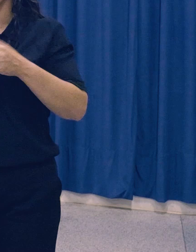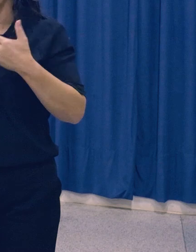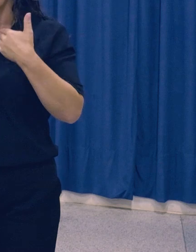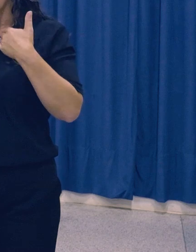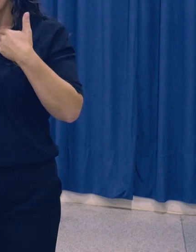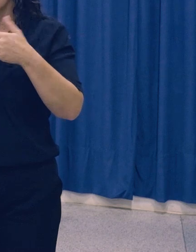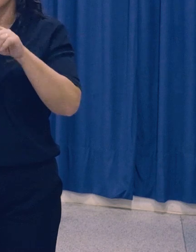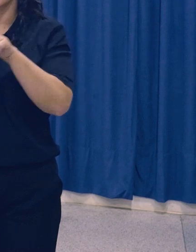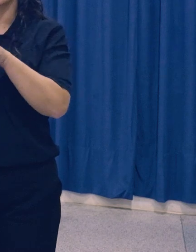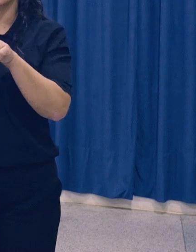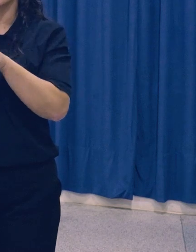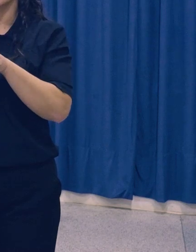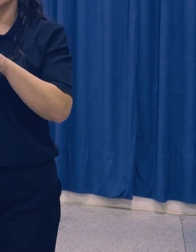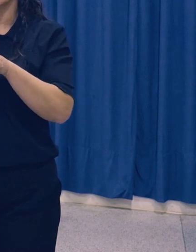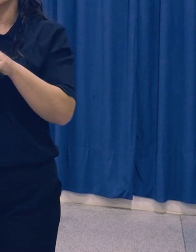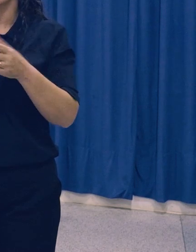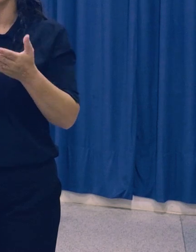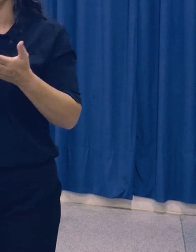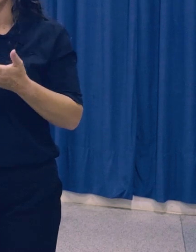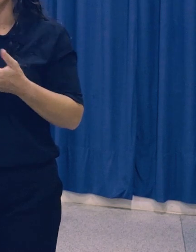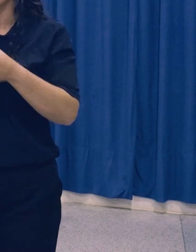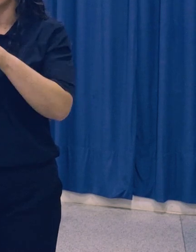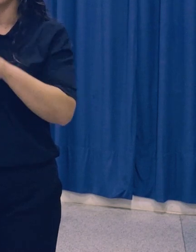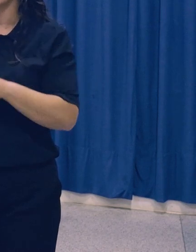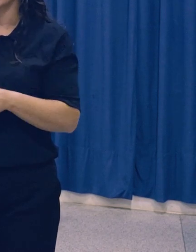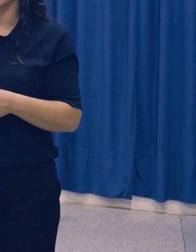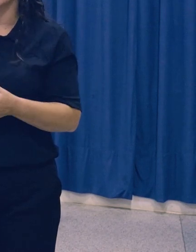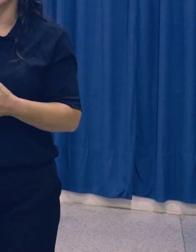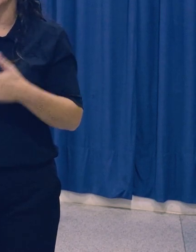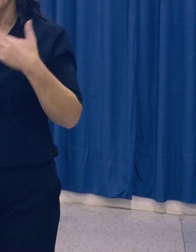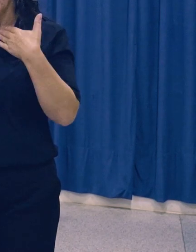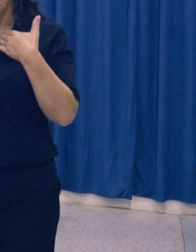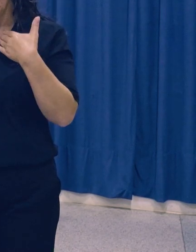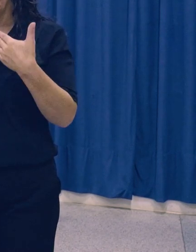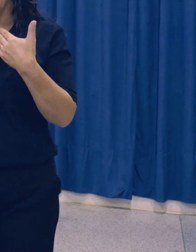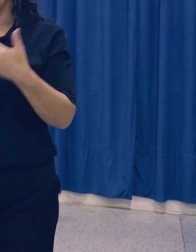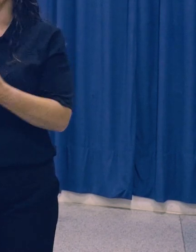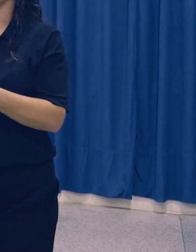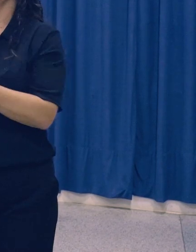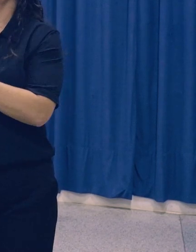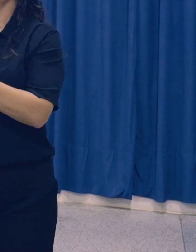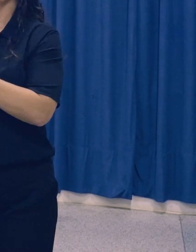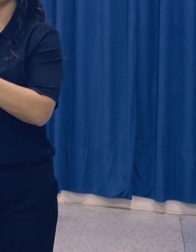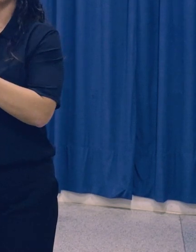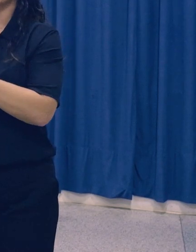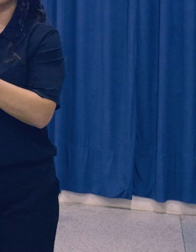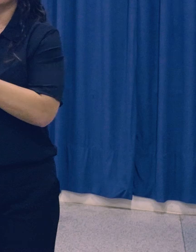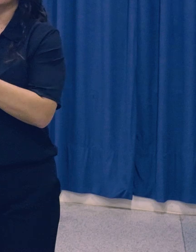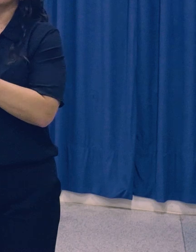vocês também. E é isso. Obrigada.